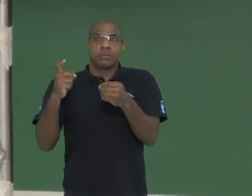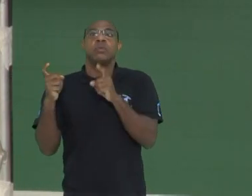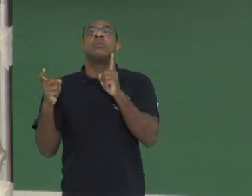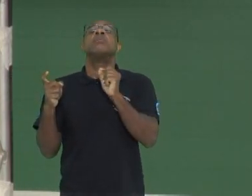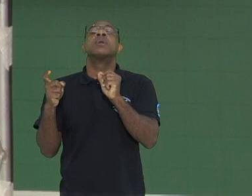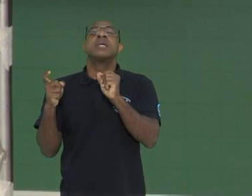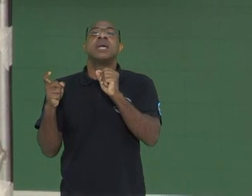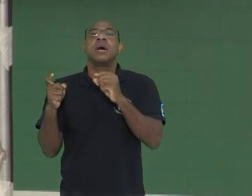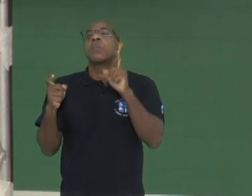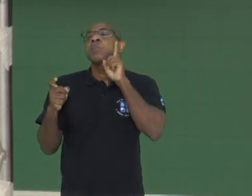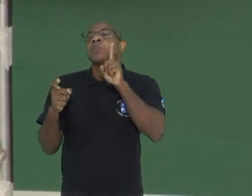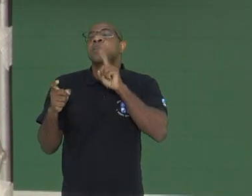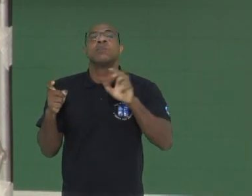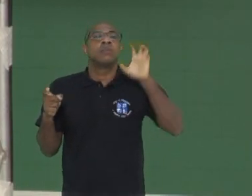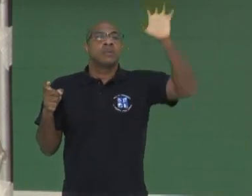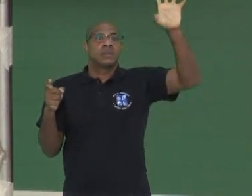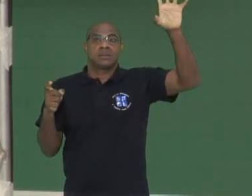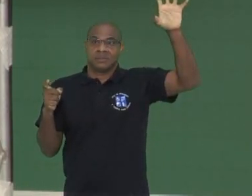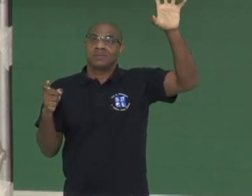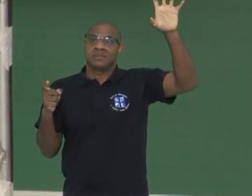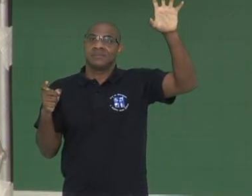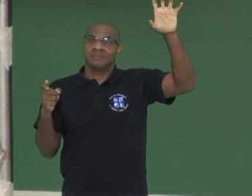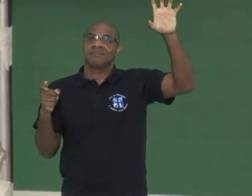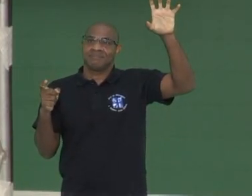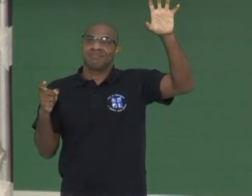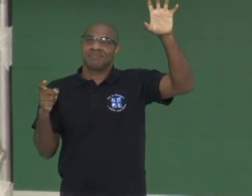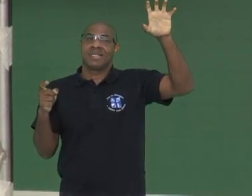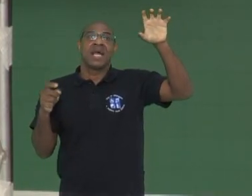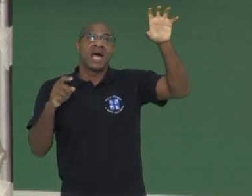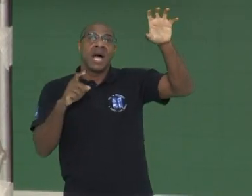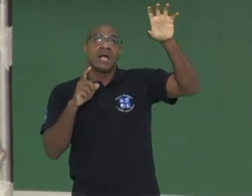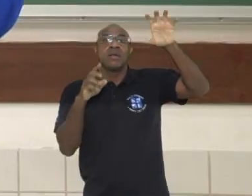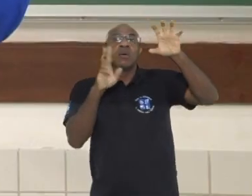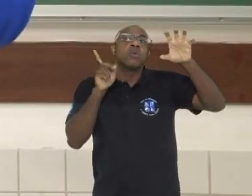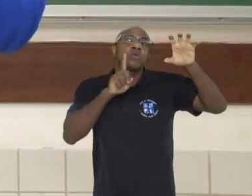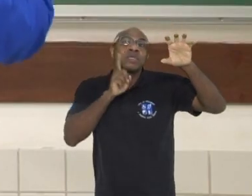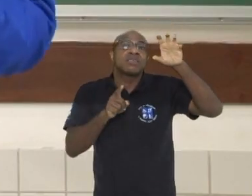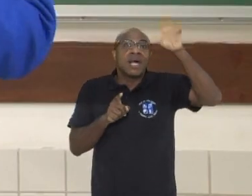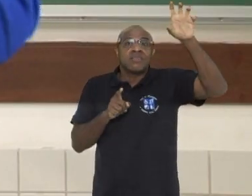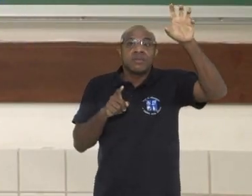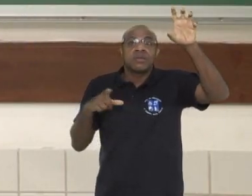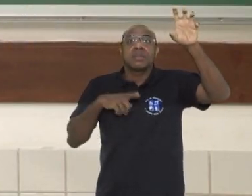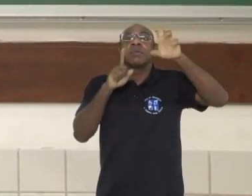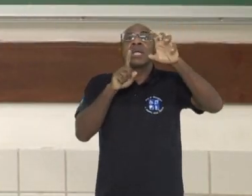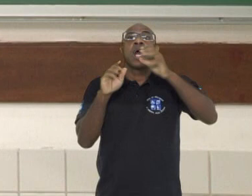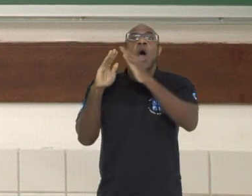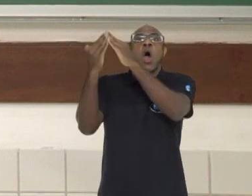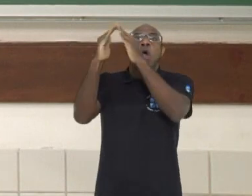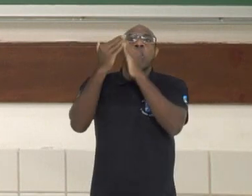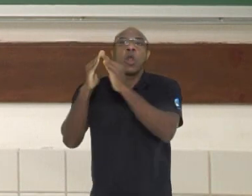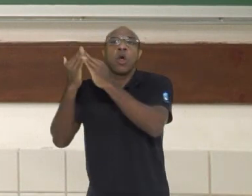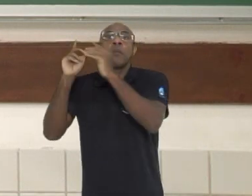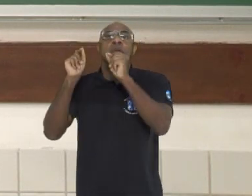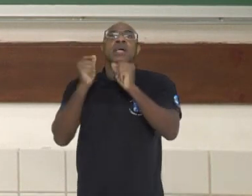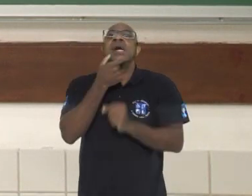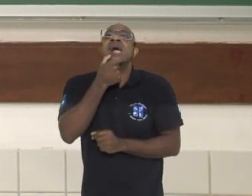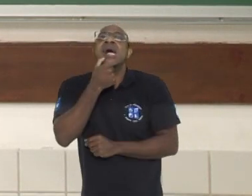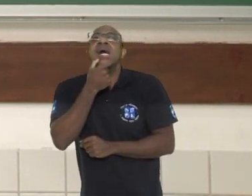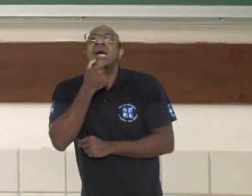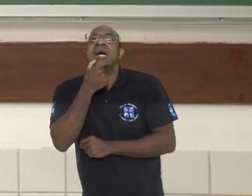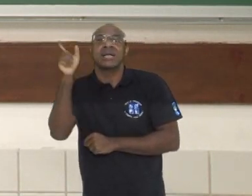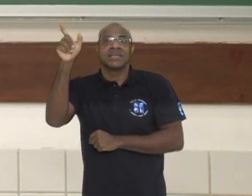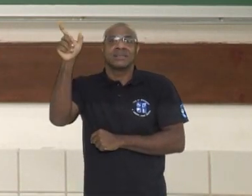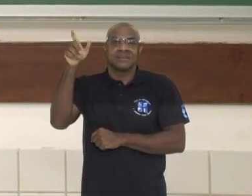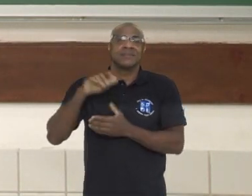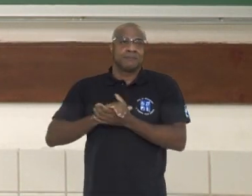Unidos, que os Estados Unidos foi colônia da Inglaterra e uma colônia que conseguiu se revoltar contra a